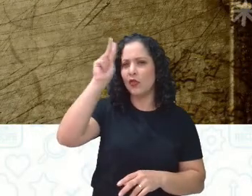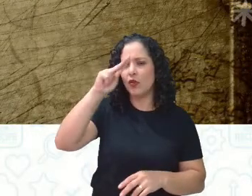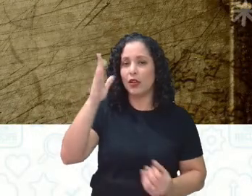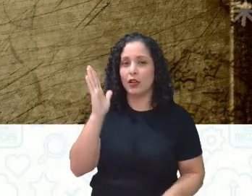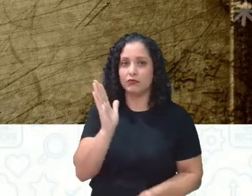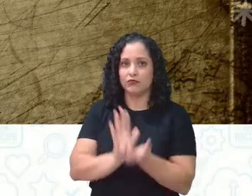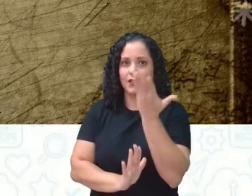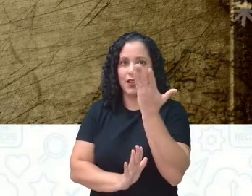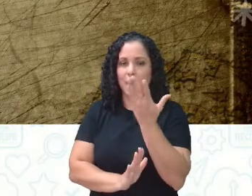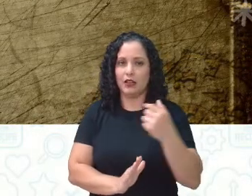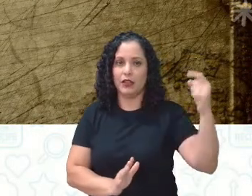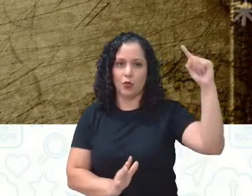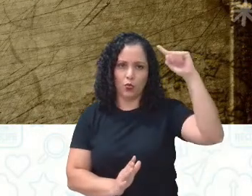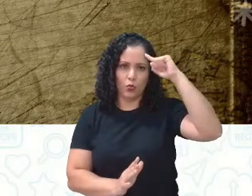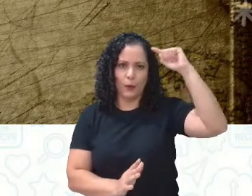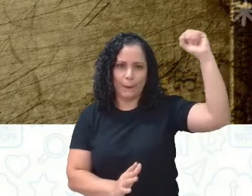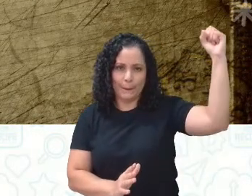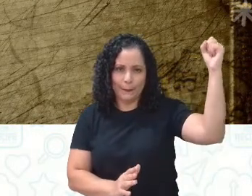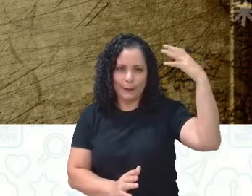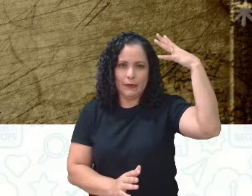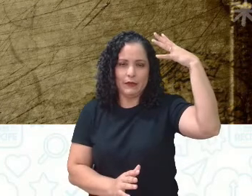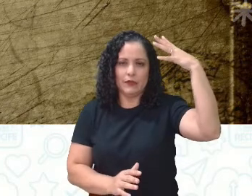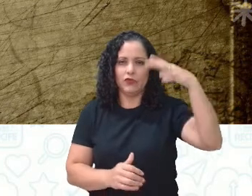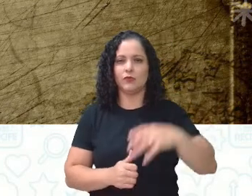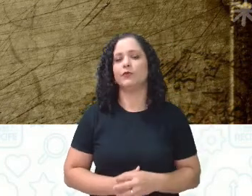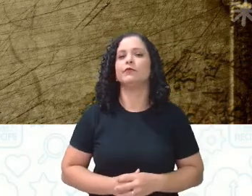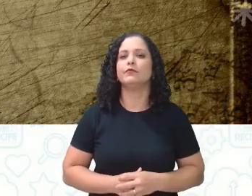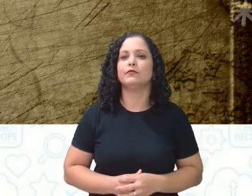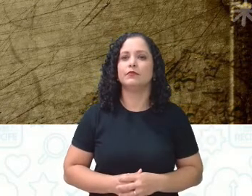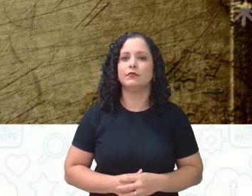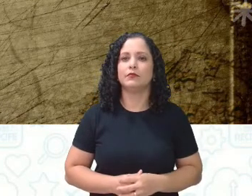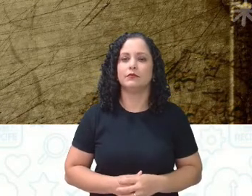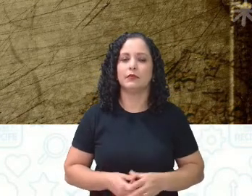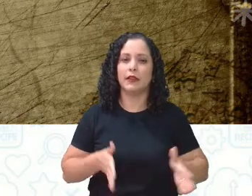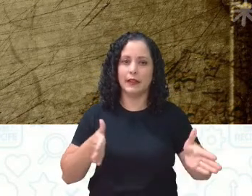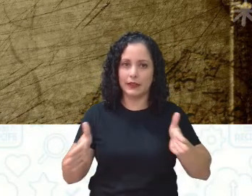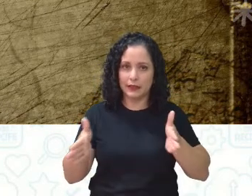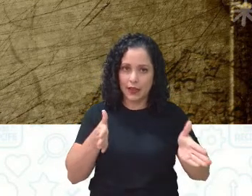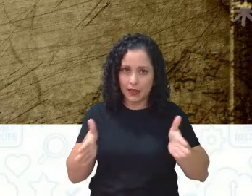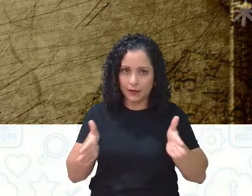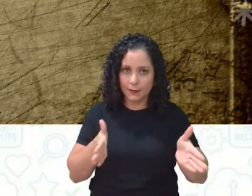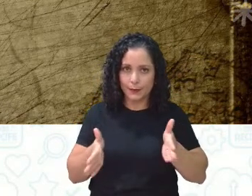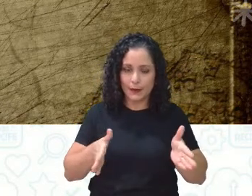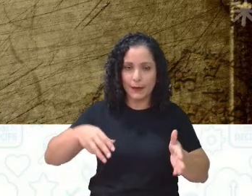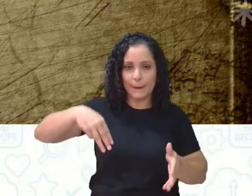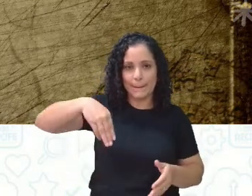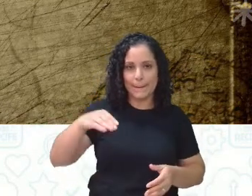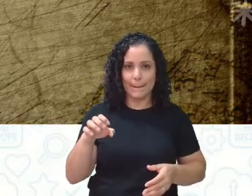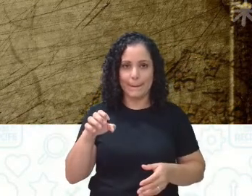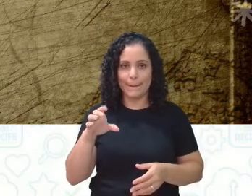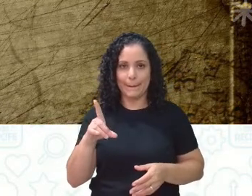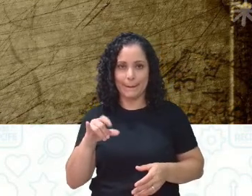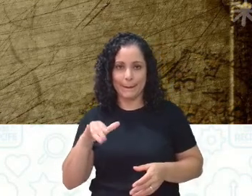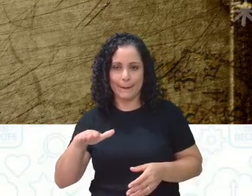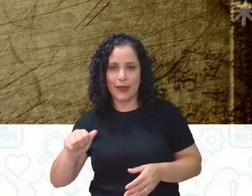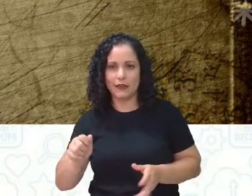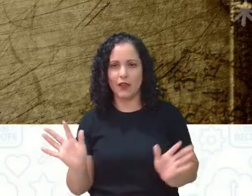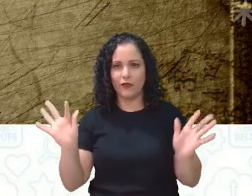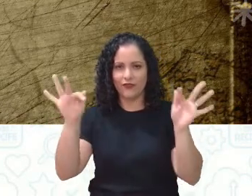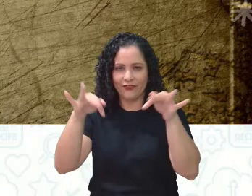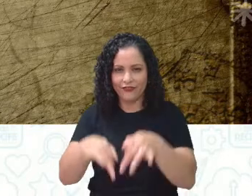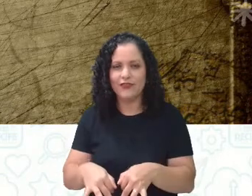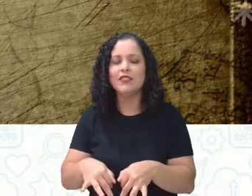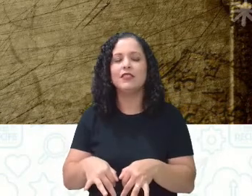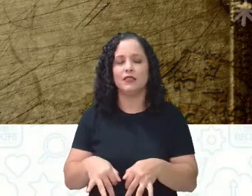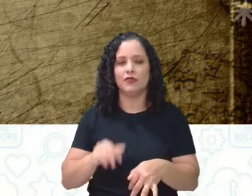surgiu o iluminismo. Olha aí, ó. A Idade Média, né, a visão teocêntrica, então aí já está no finzinho, né,